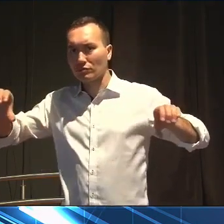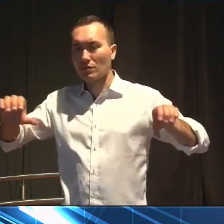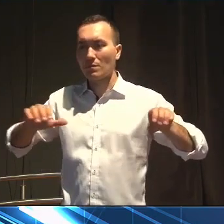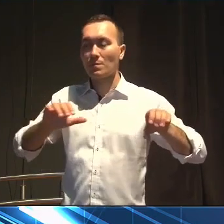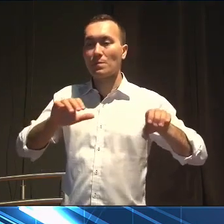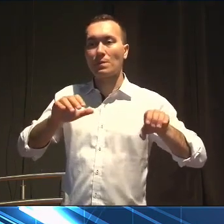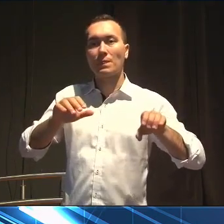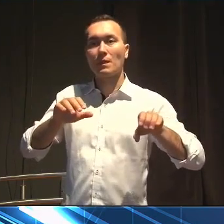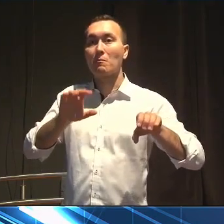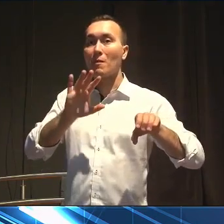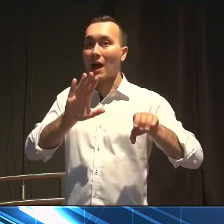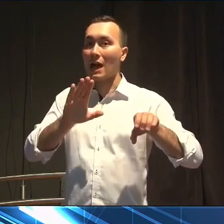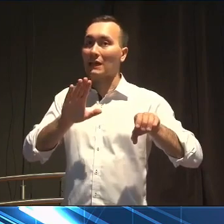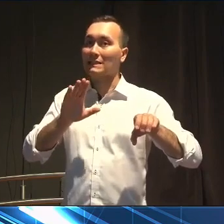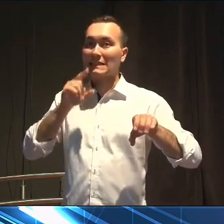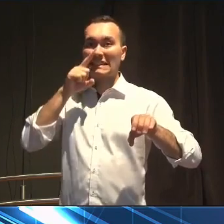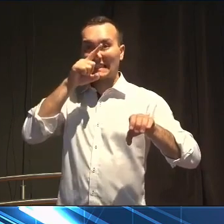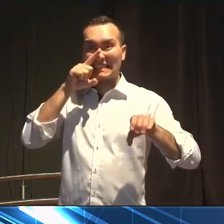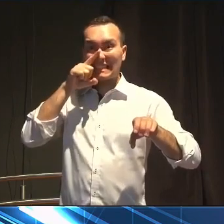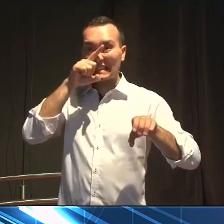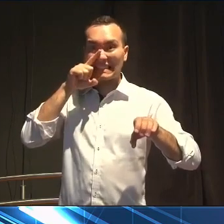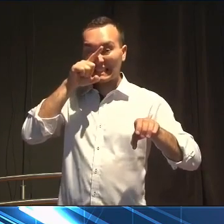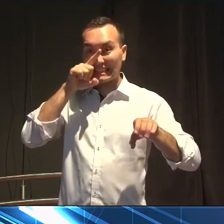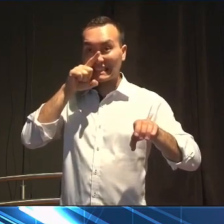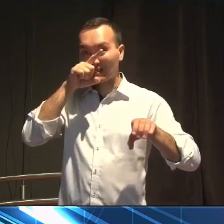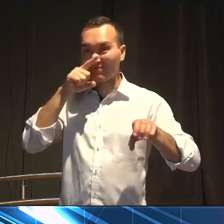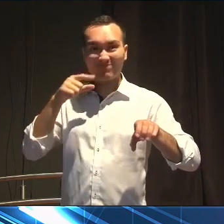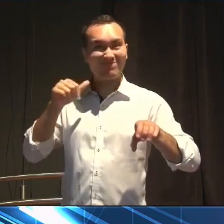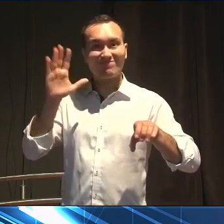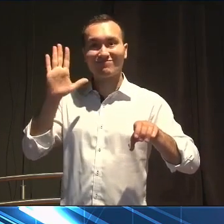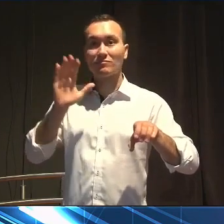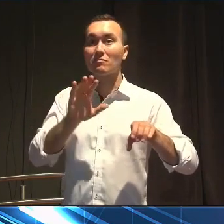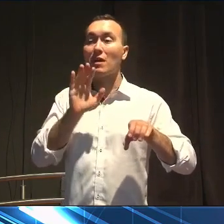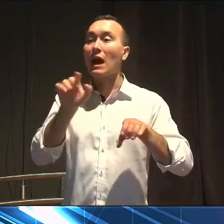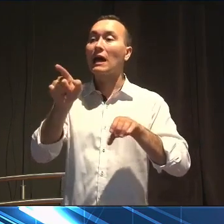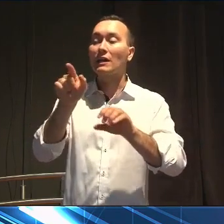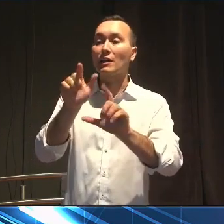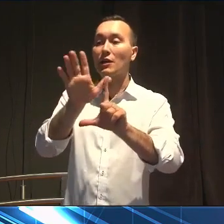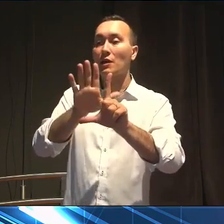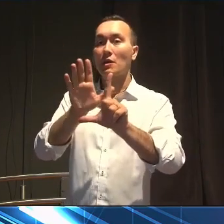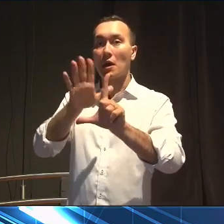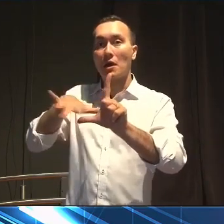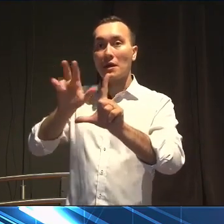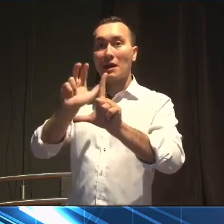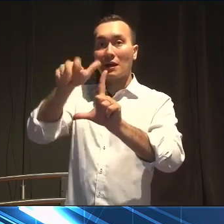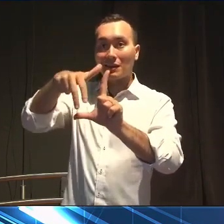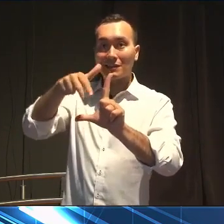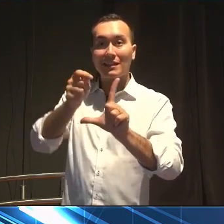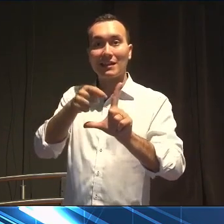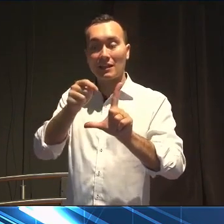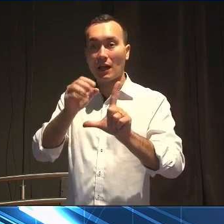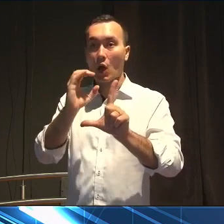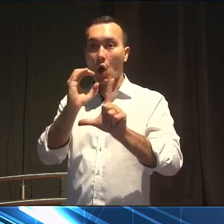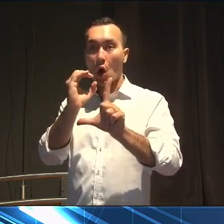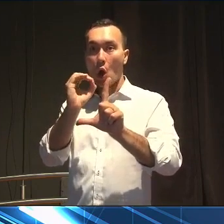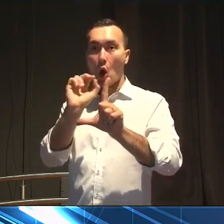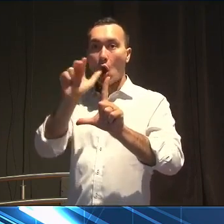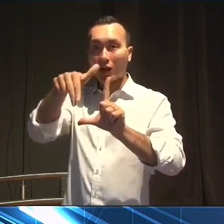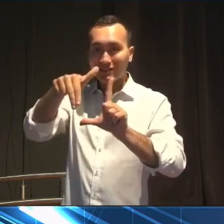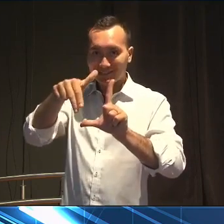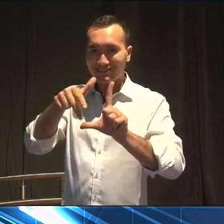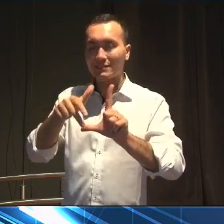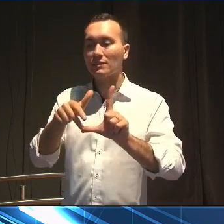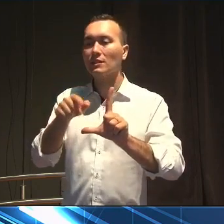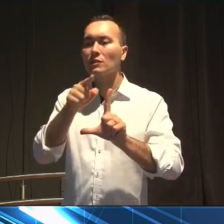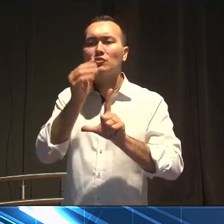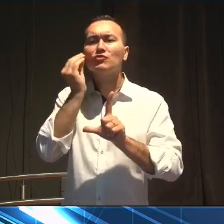desenvolver, e aí levar isso para o mundo real. Para quem quiser testar o Omniverse e se divertir um pouco com ele, primeiro precisa